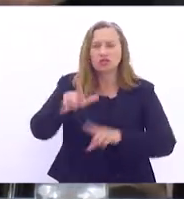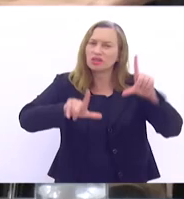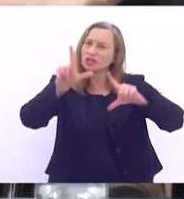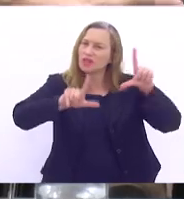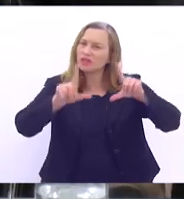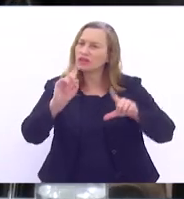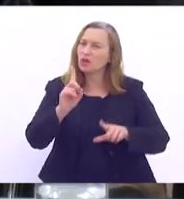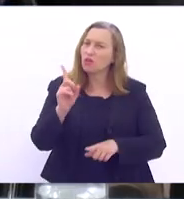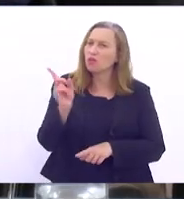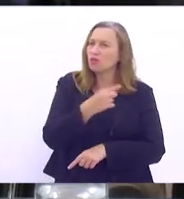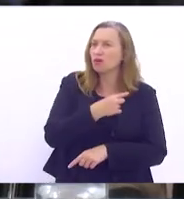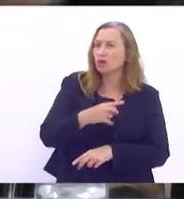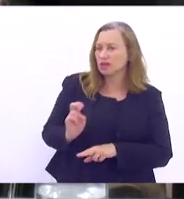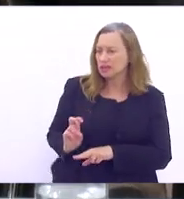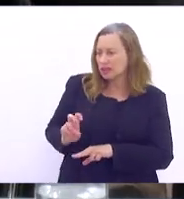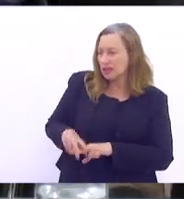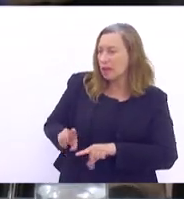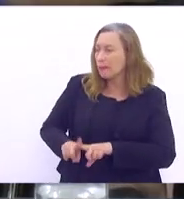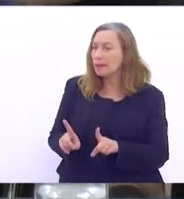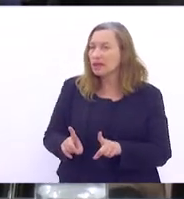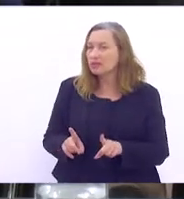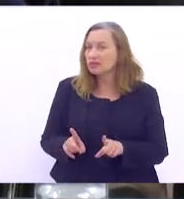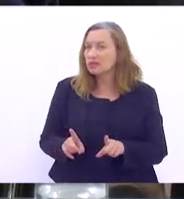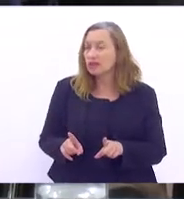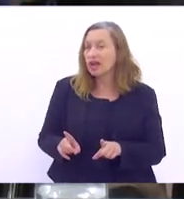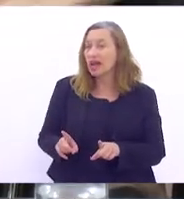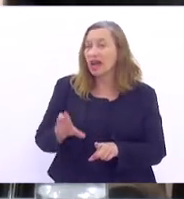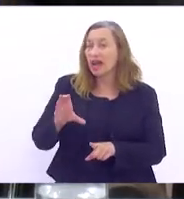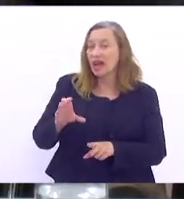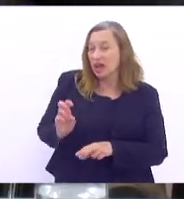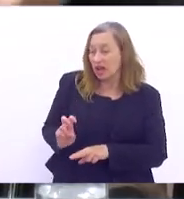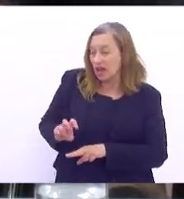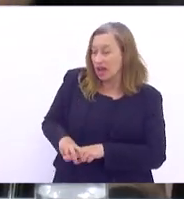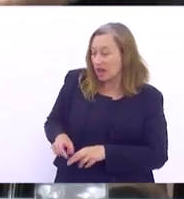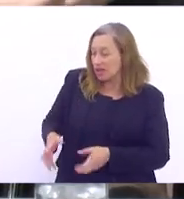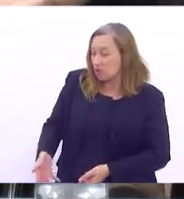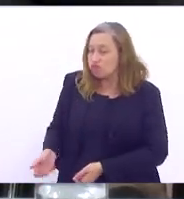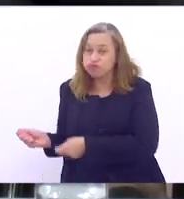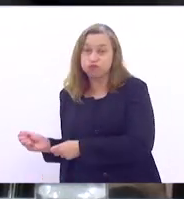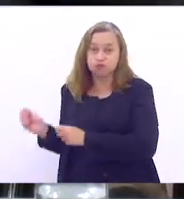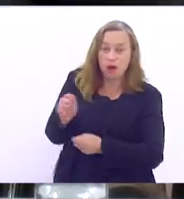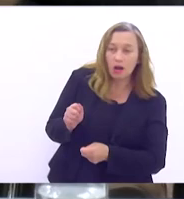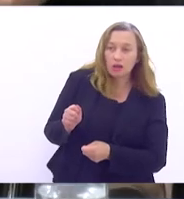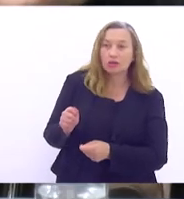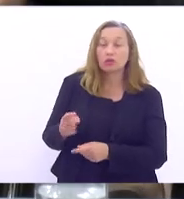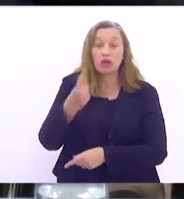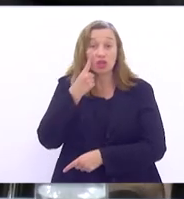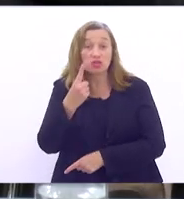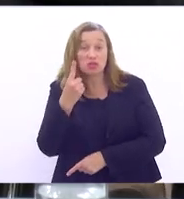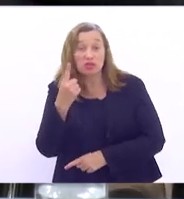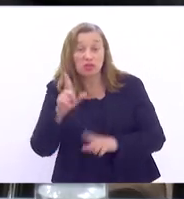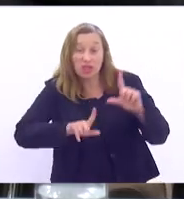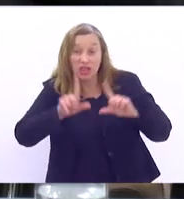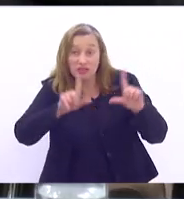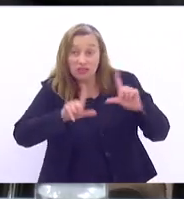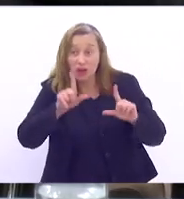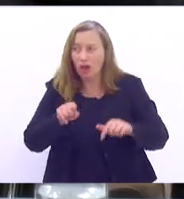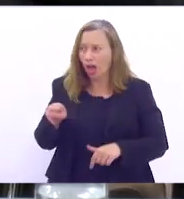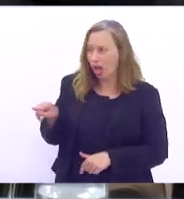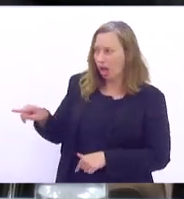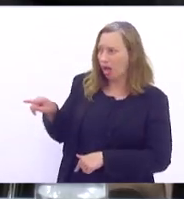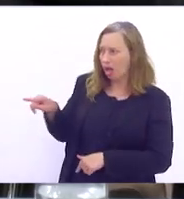foi na arquibancada, mas tem esse papel, foram nas cadeiras. Né? As cadeiras estão fazendo papel. O que a gente viu na televisão, aquilo